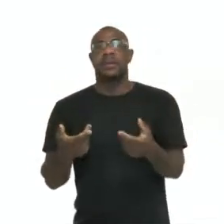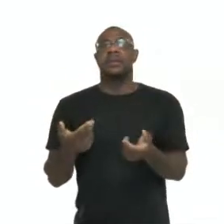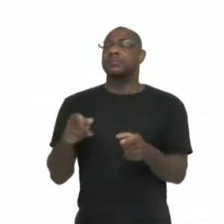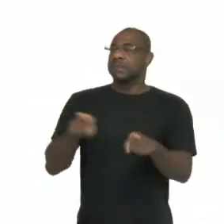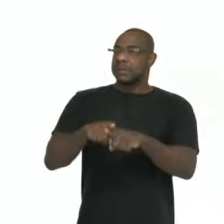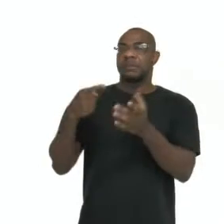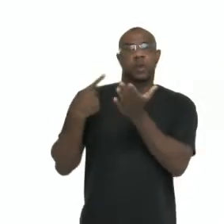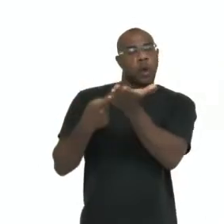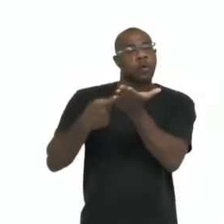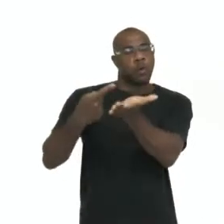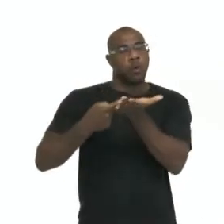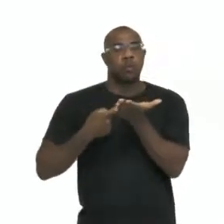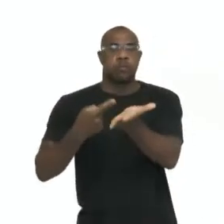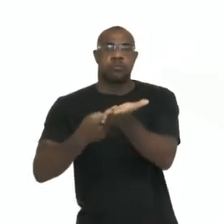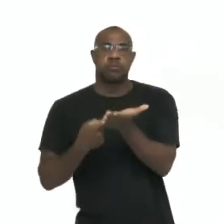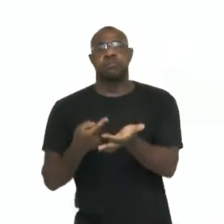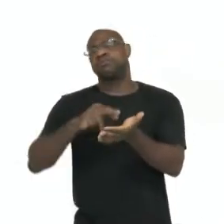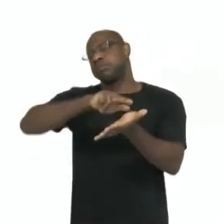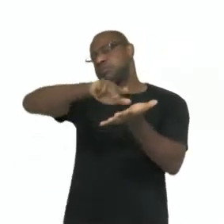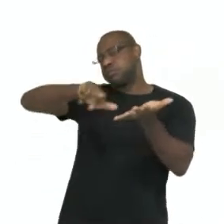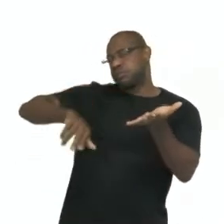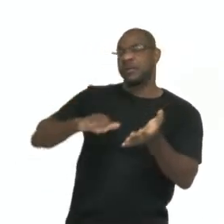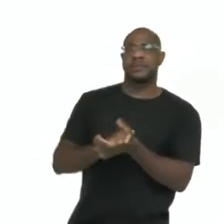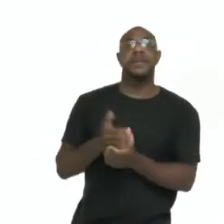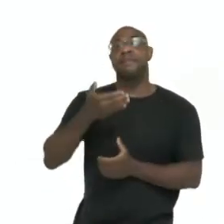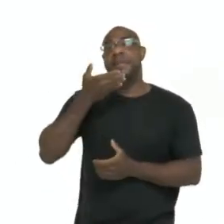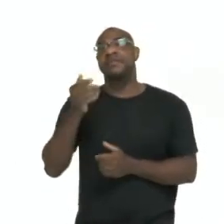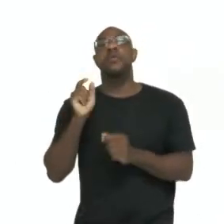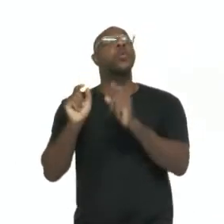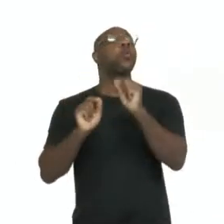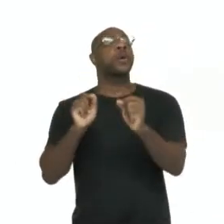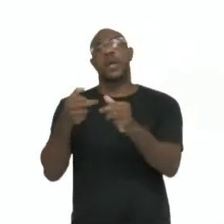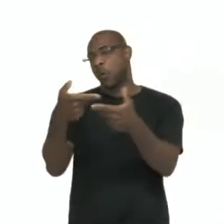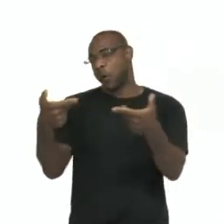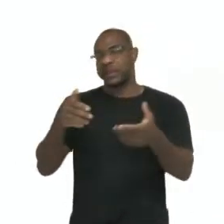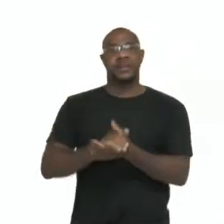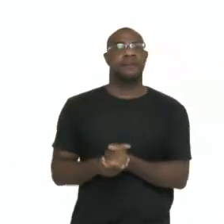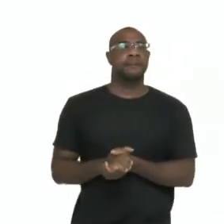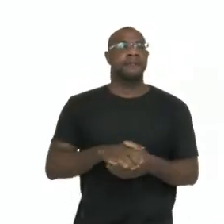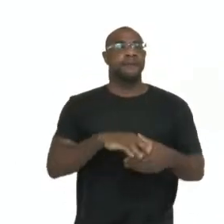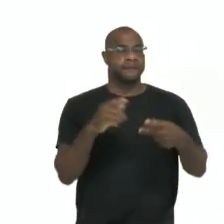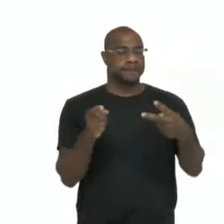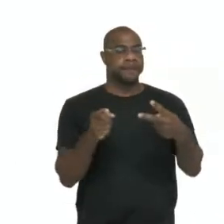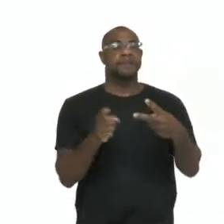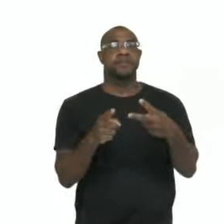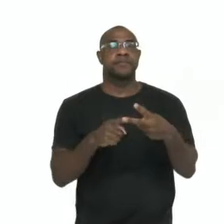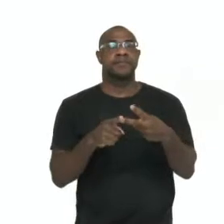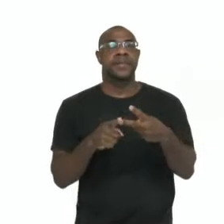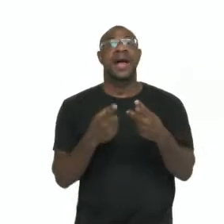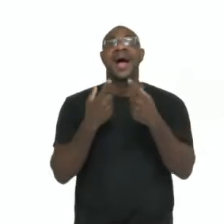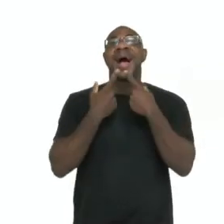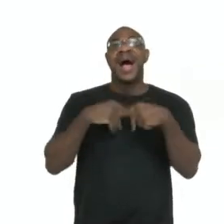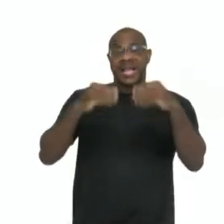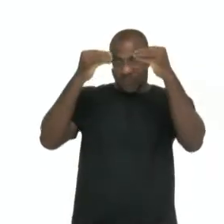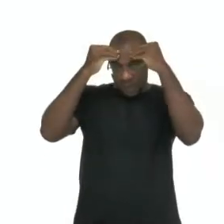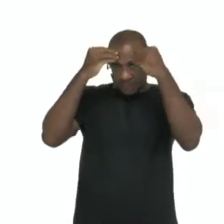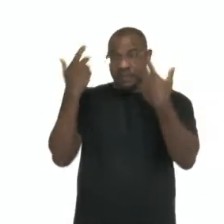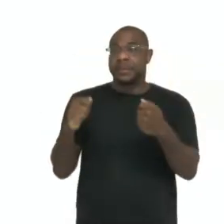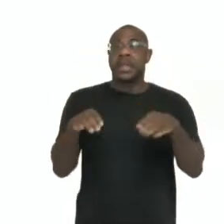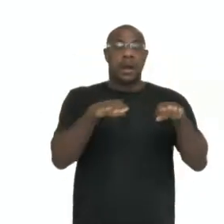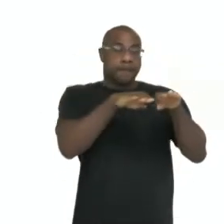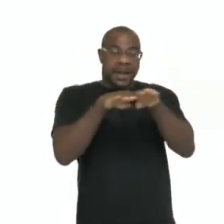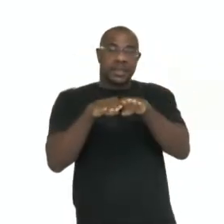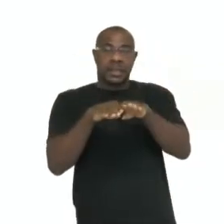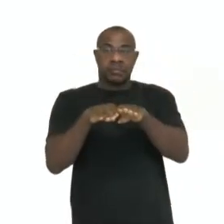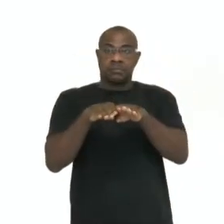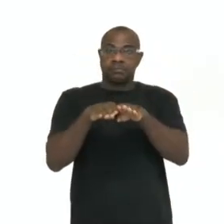acordos, entre outros fins. Solicita-se alguma coisa, né? A linguagem preconiza-se o uso do padrão